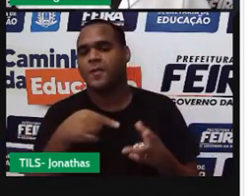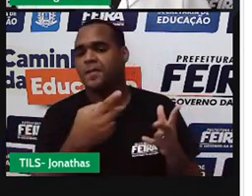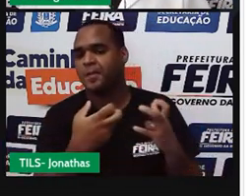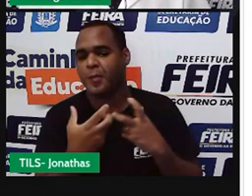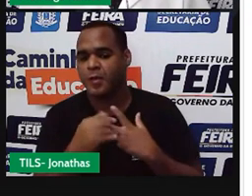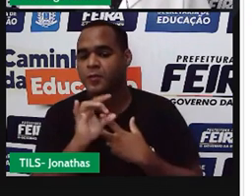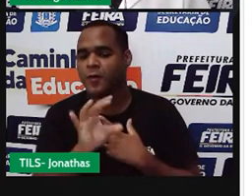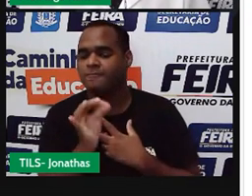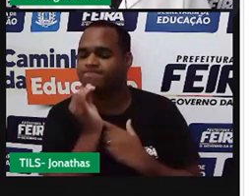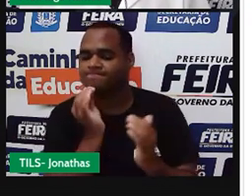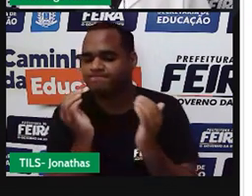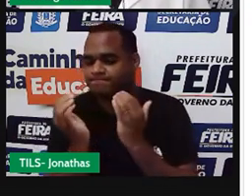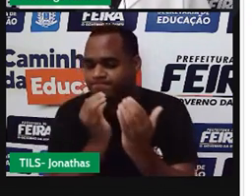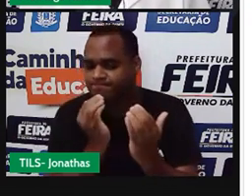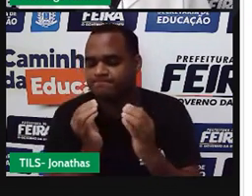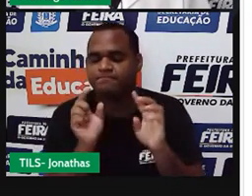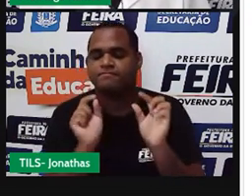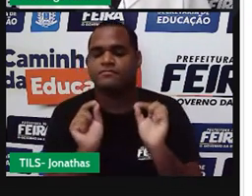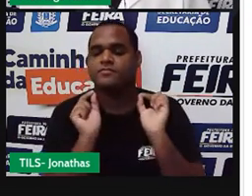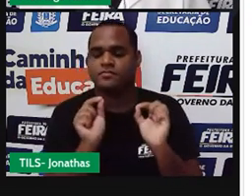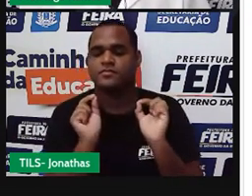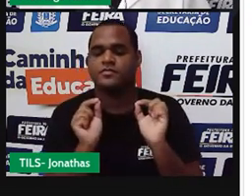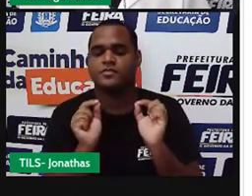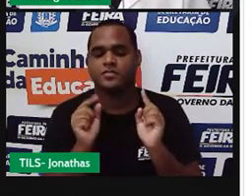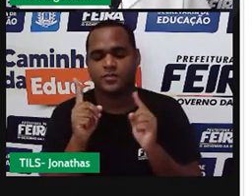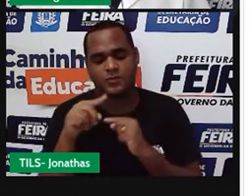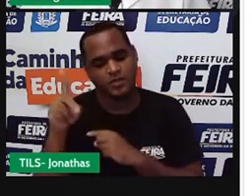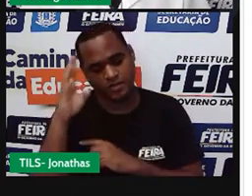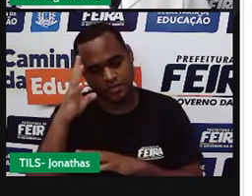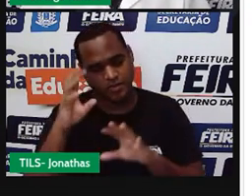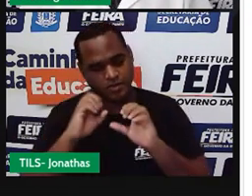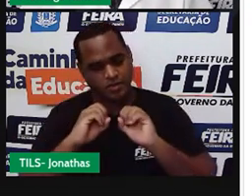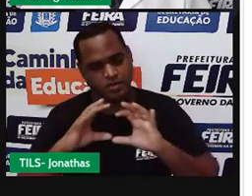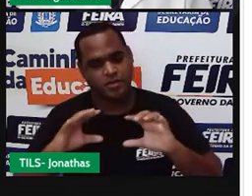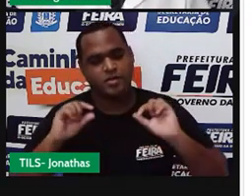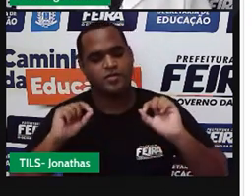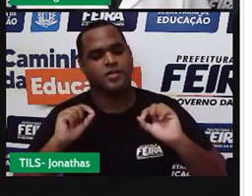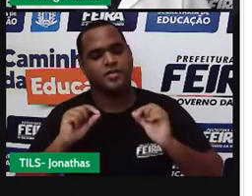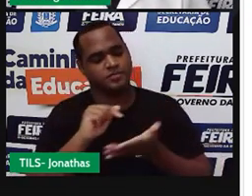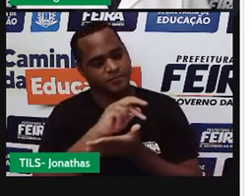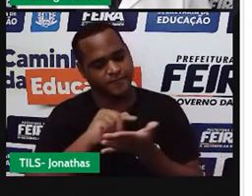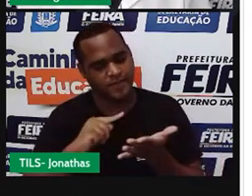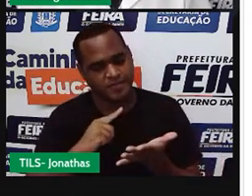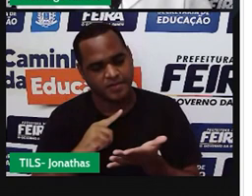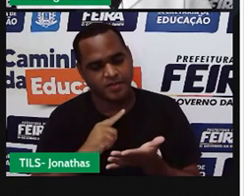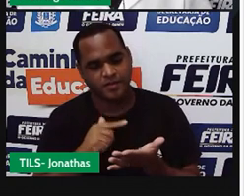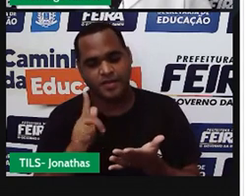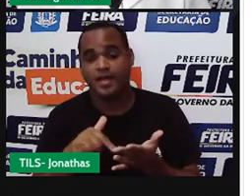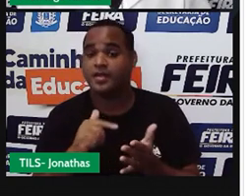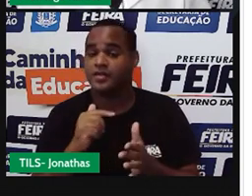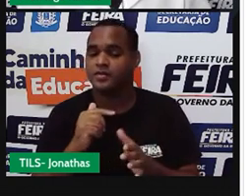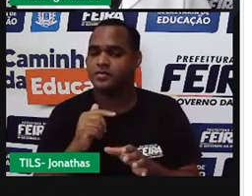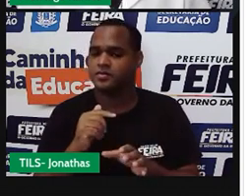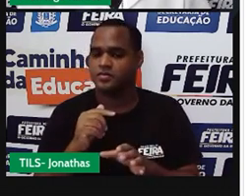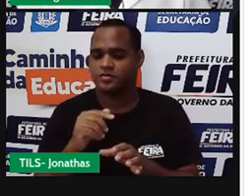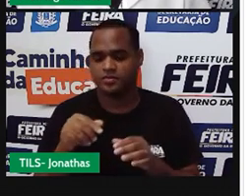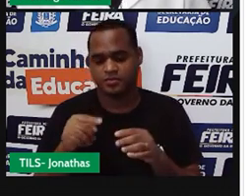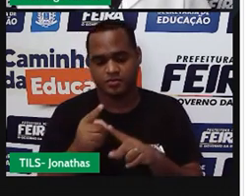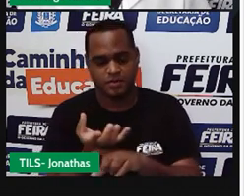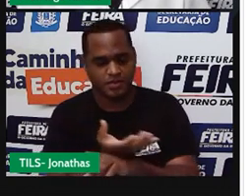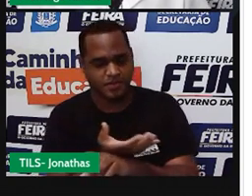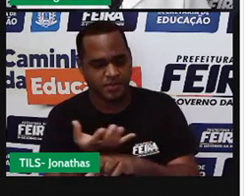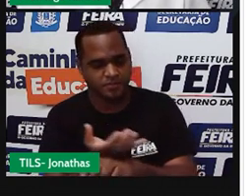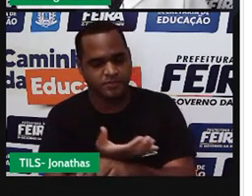apenas as ilustrações o e considerando as medidas das placas de grama é um de